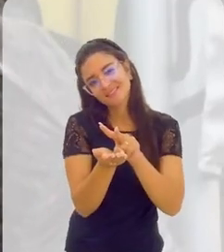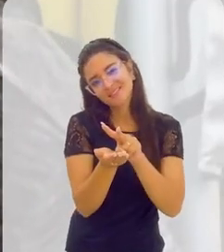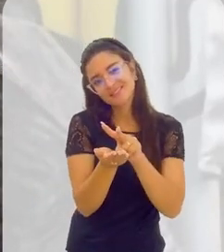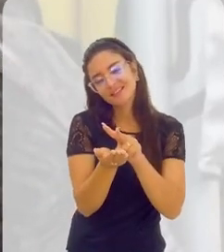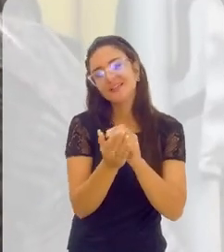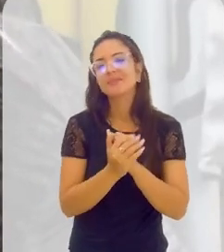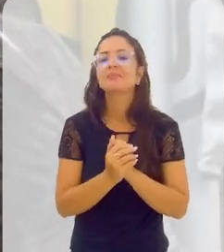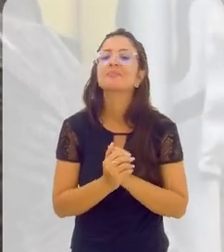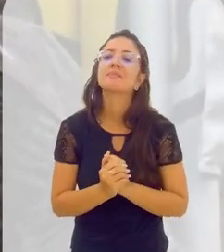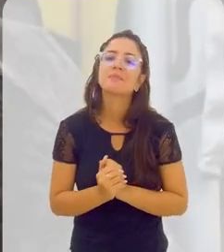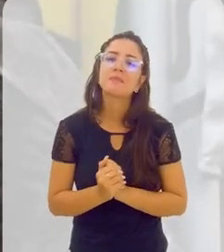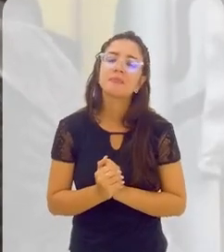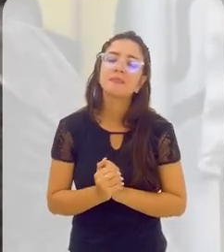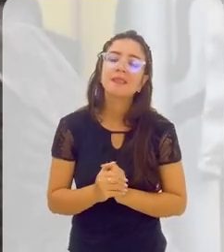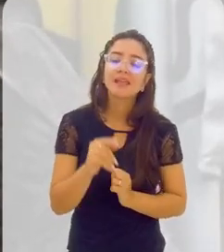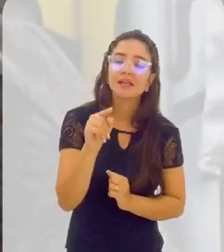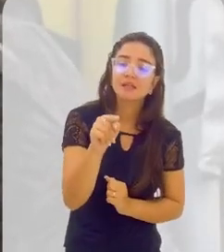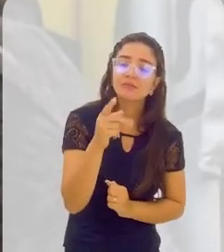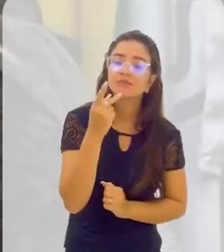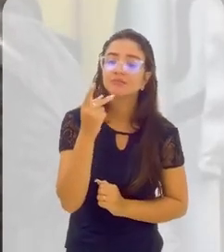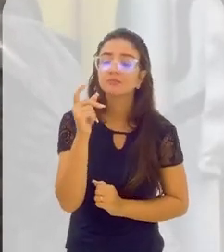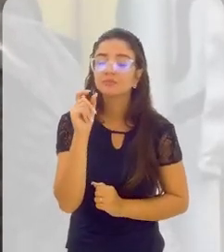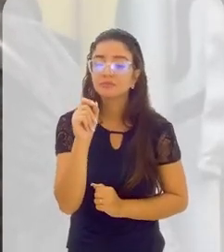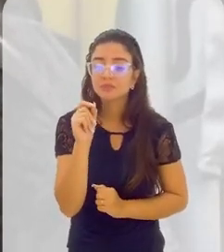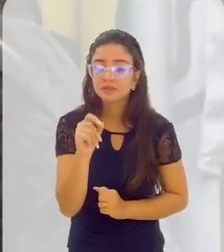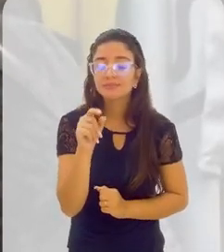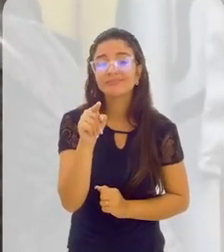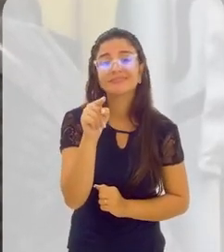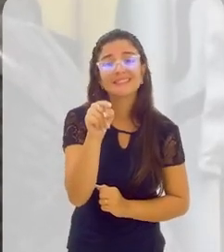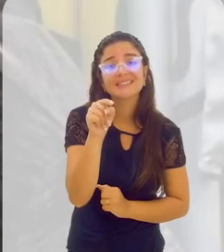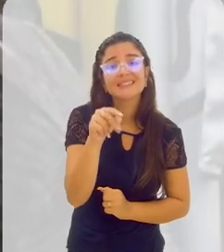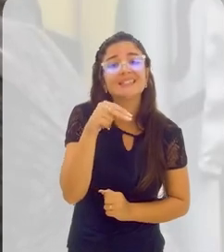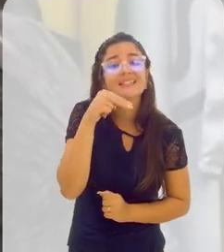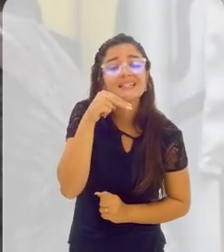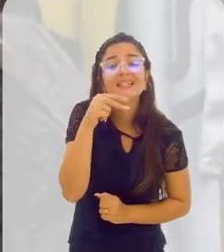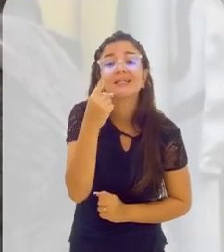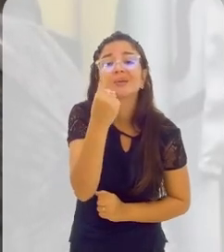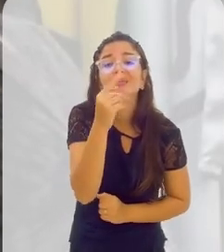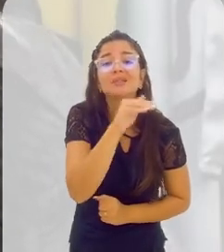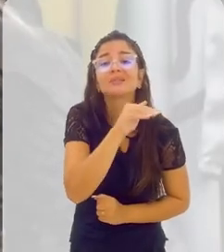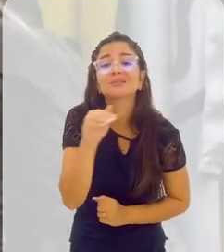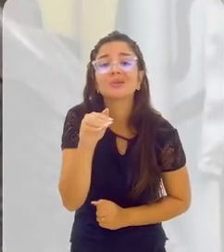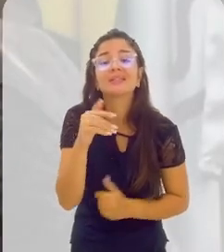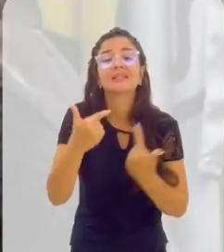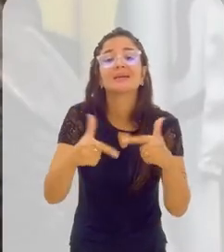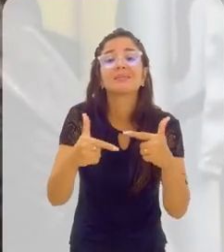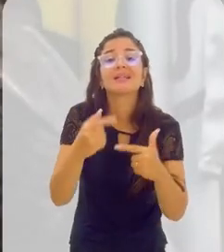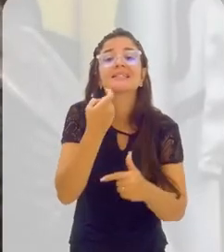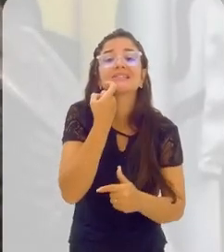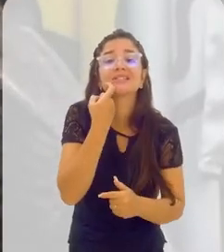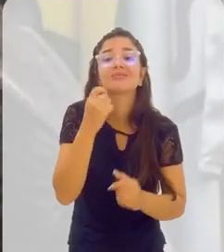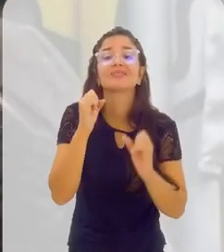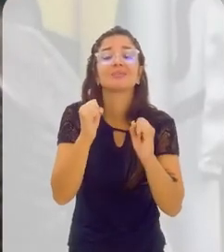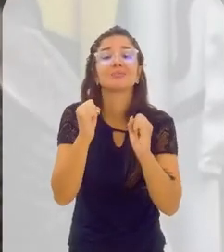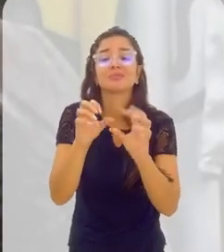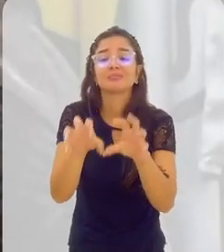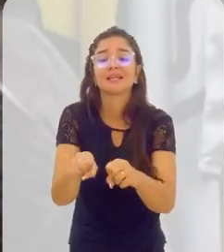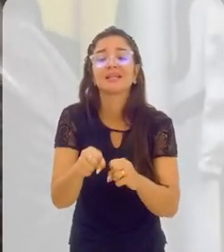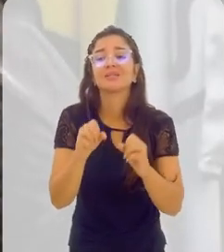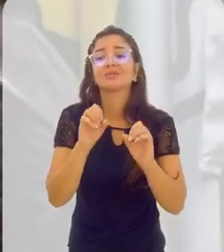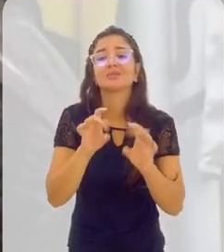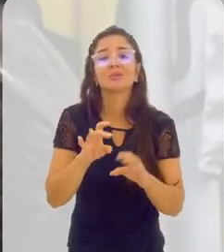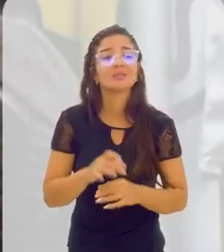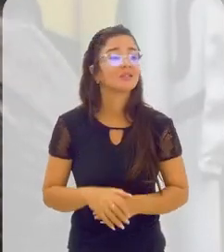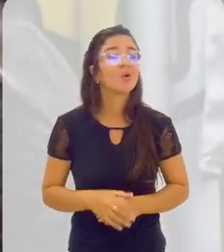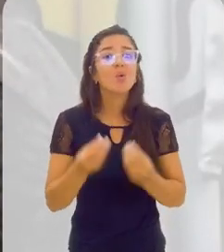olha ela só tem uma neta que trabalha e que só pode pegar lá na sexta-feira era a única que sabia eu